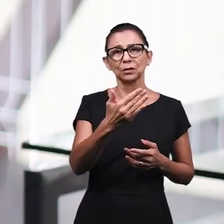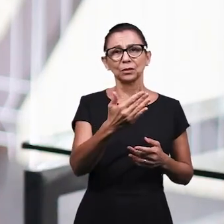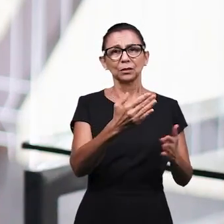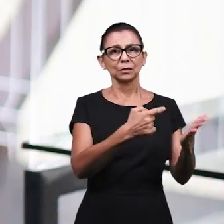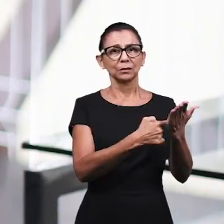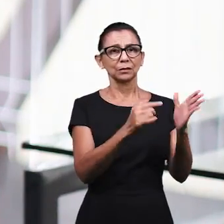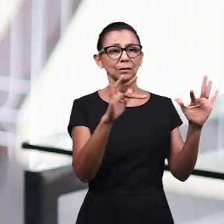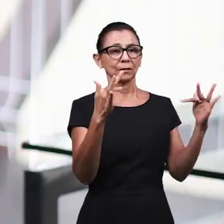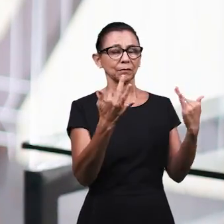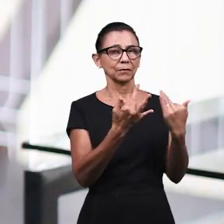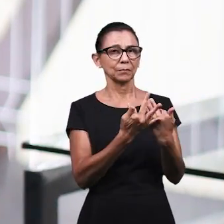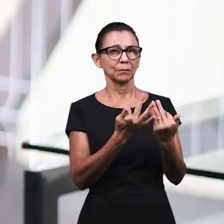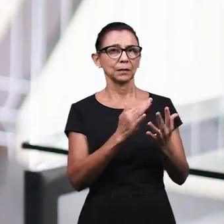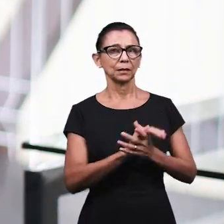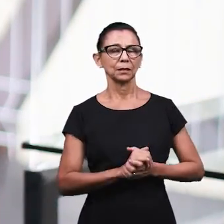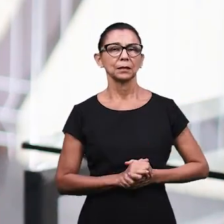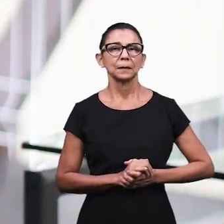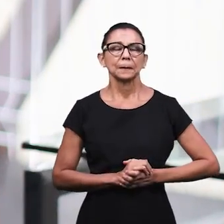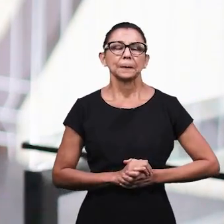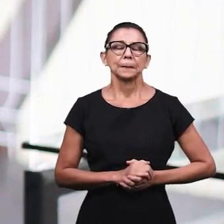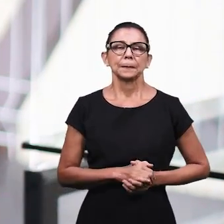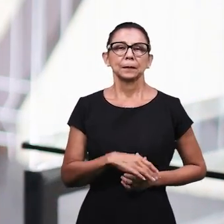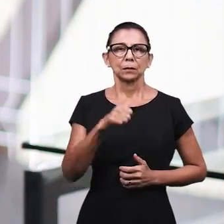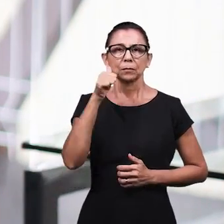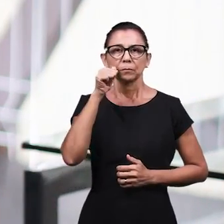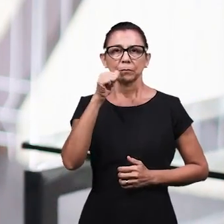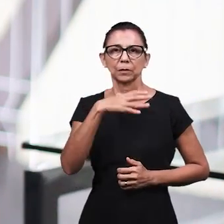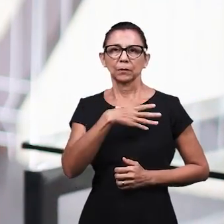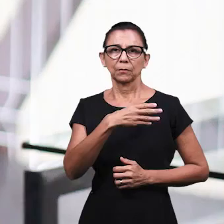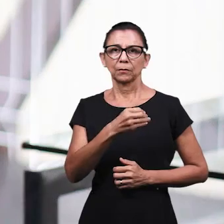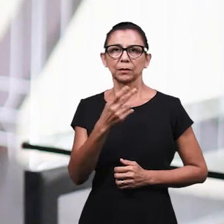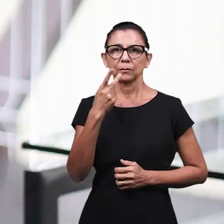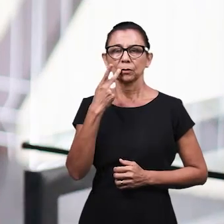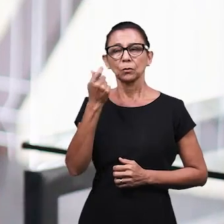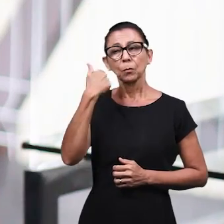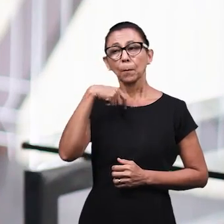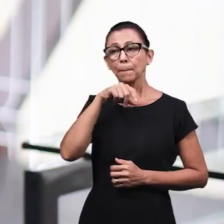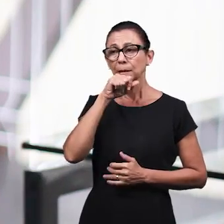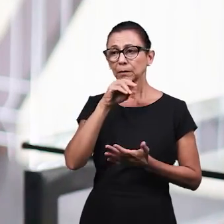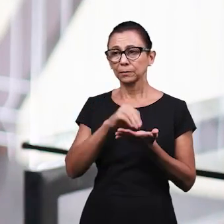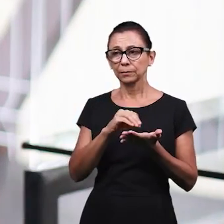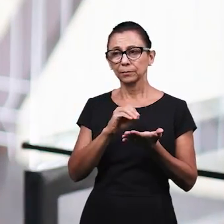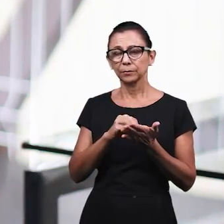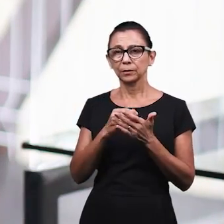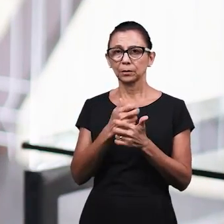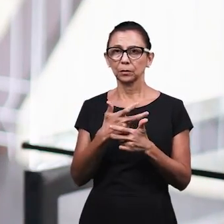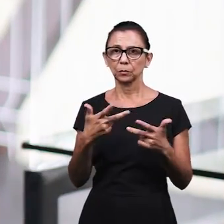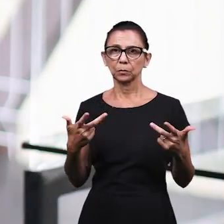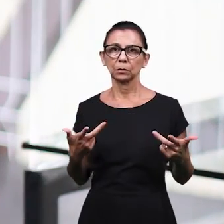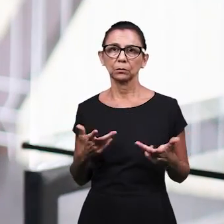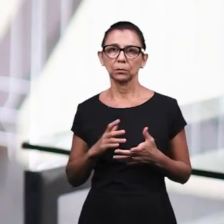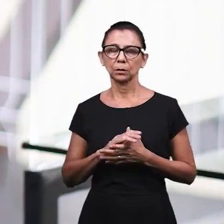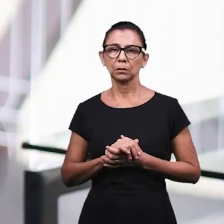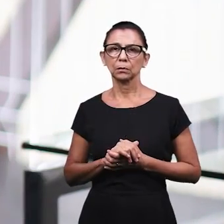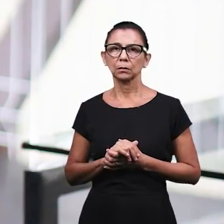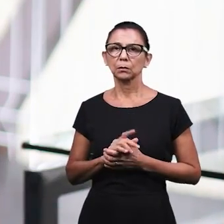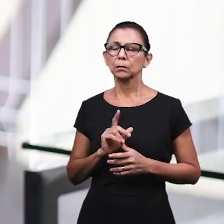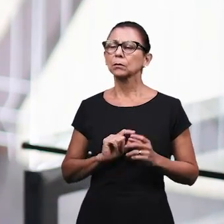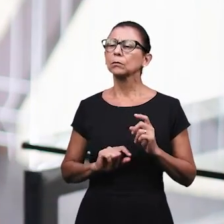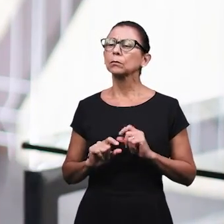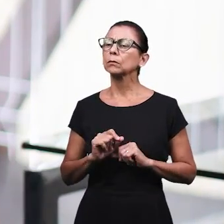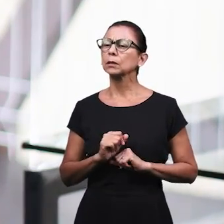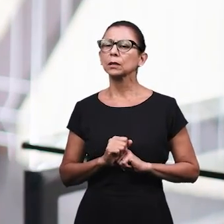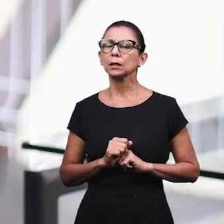para eles o áudio. E a minha filha chegou para mim e falou bem assim, mãe, tá faltando uma coisa. Aí